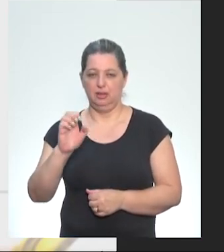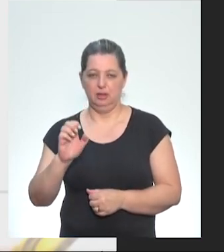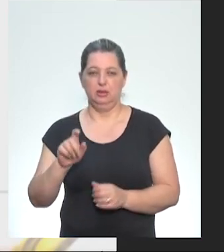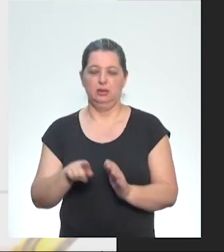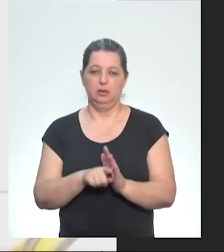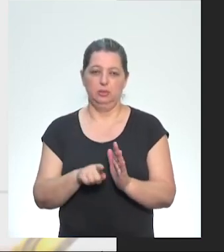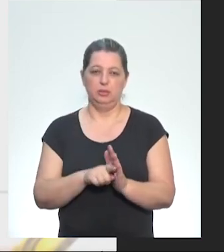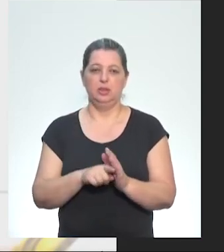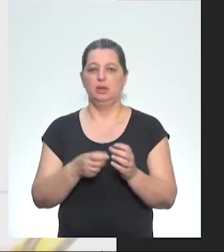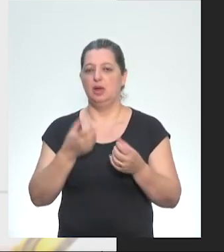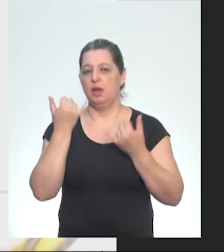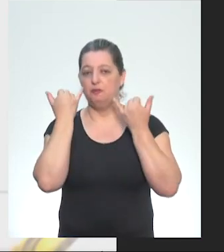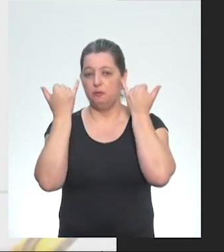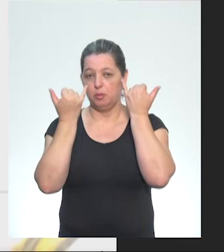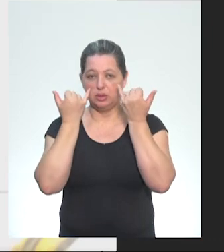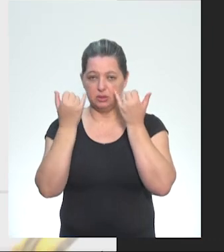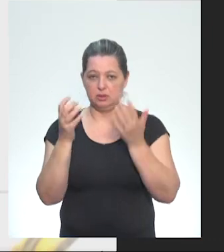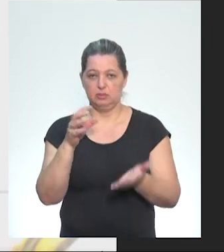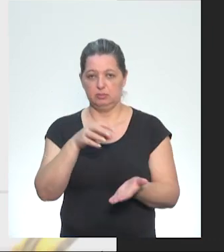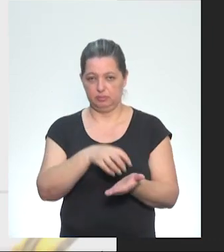do centro.